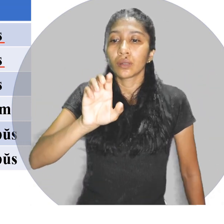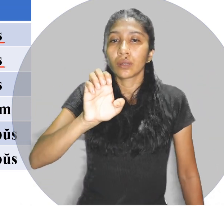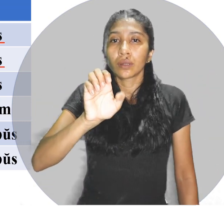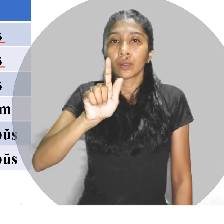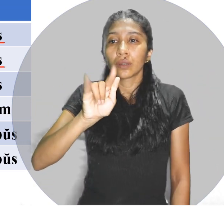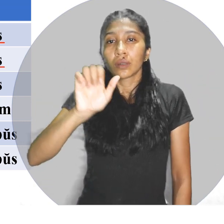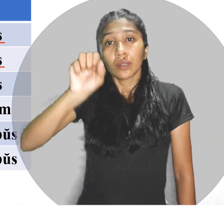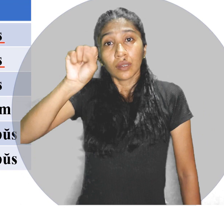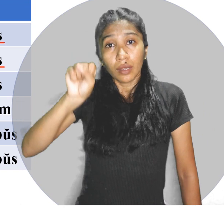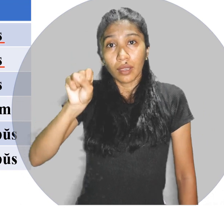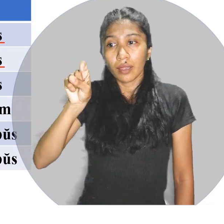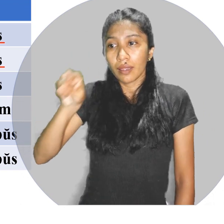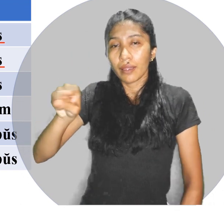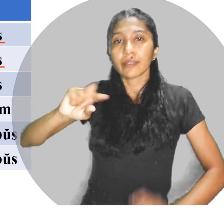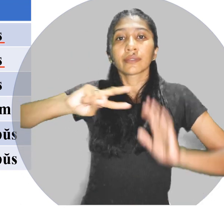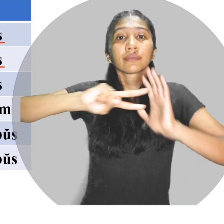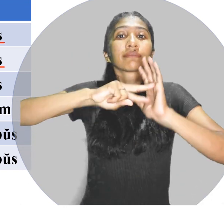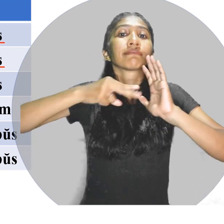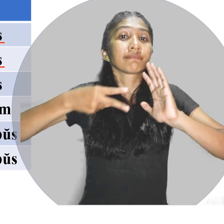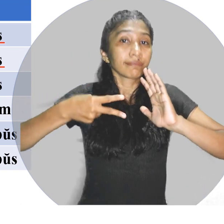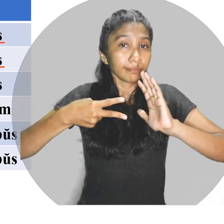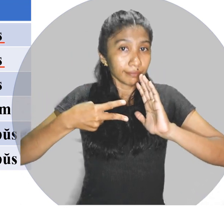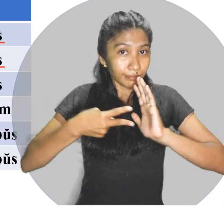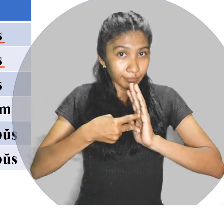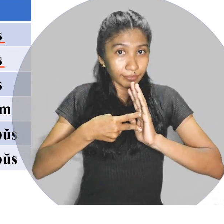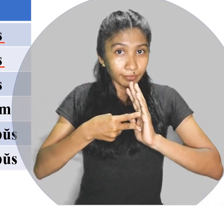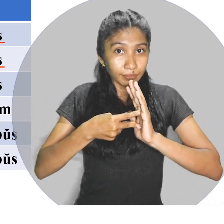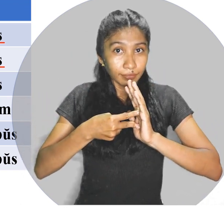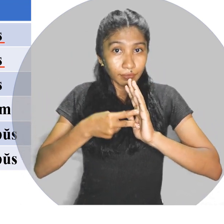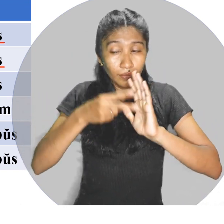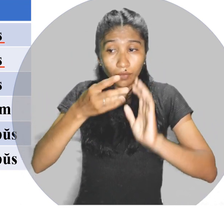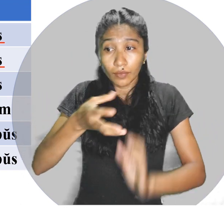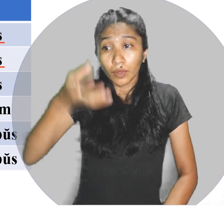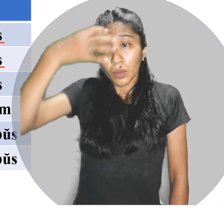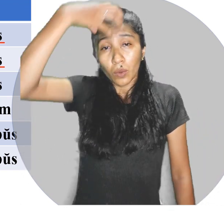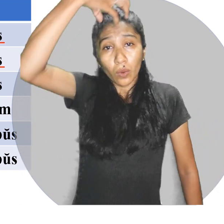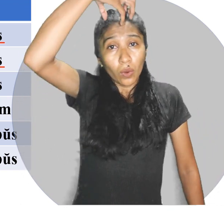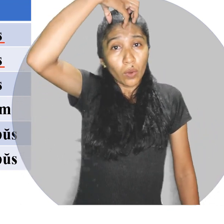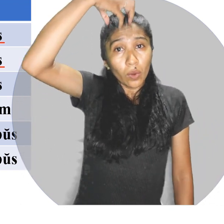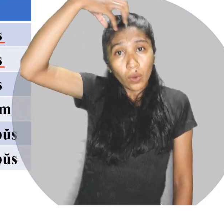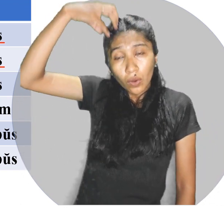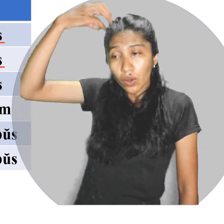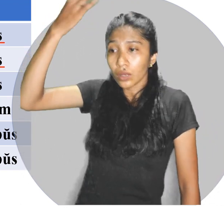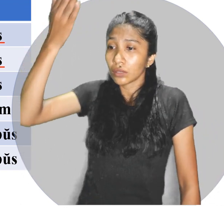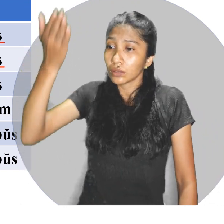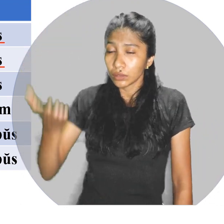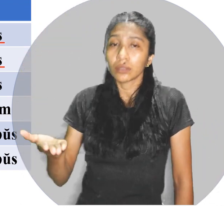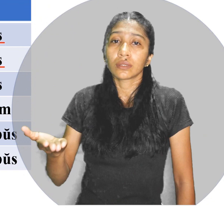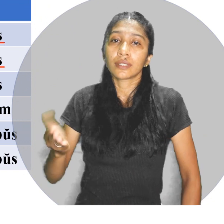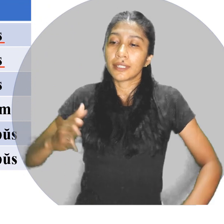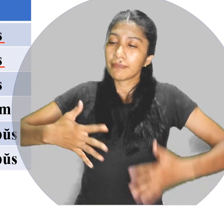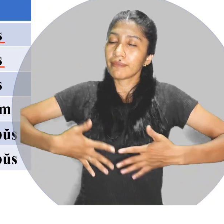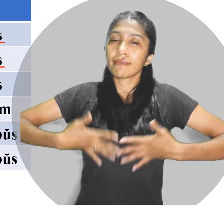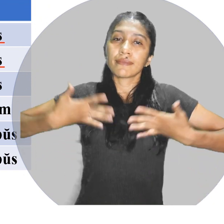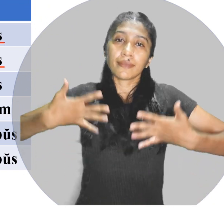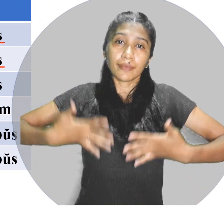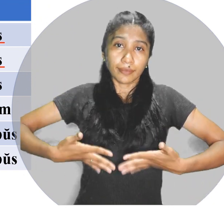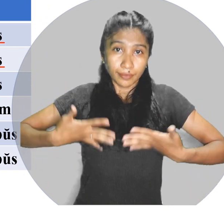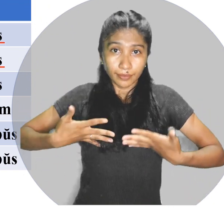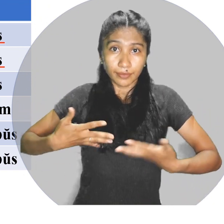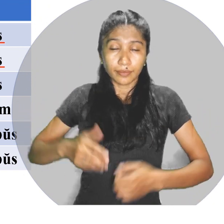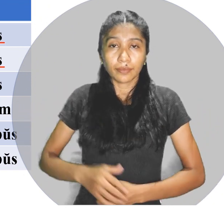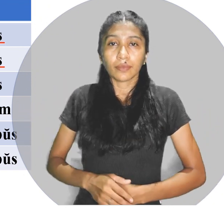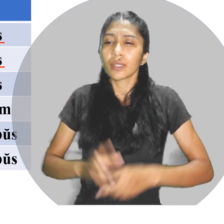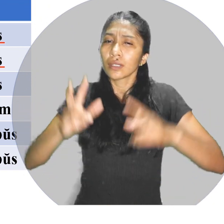Reges estis laeti. Ó reis, sois alegres. Neste caso, a